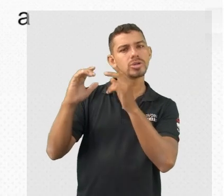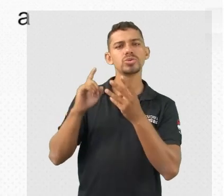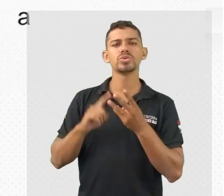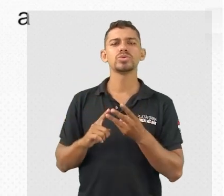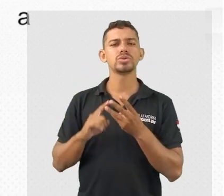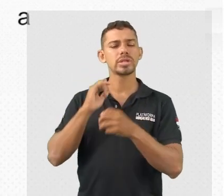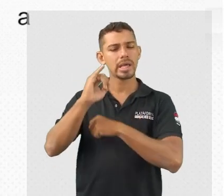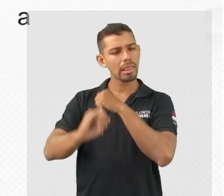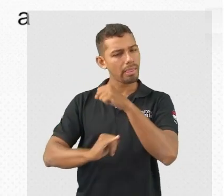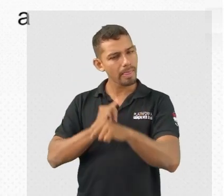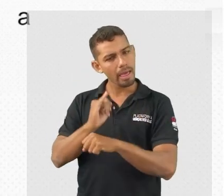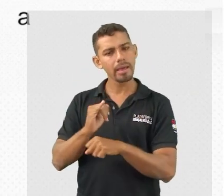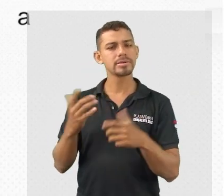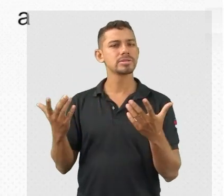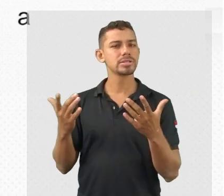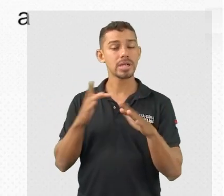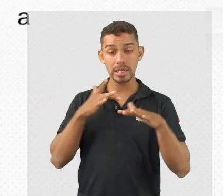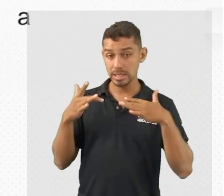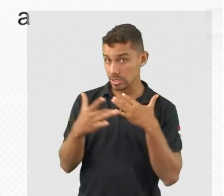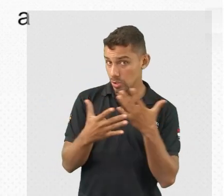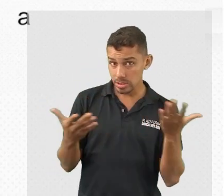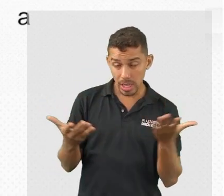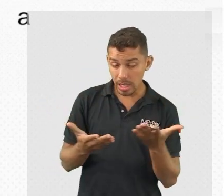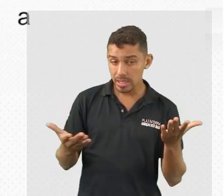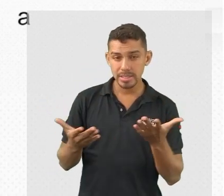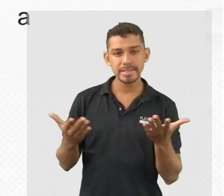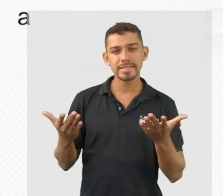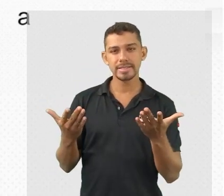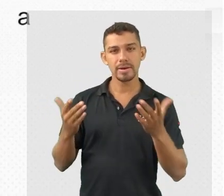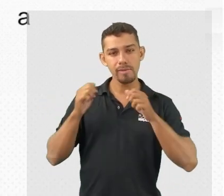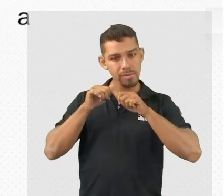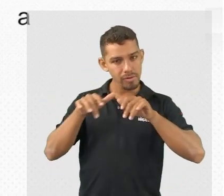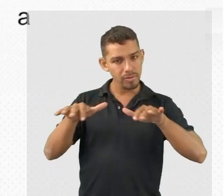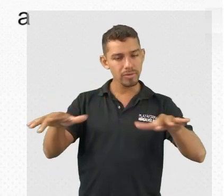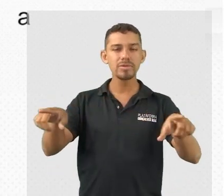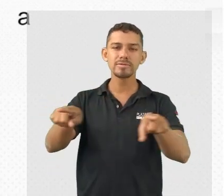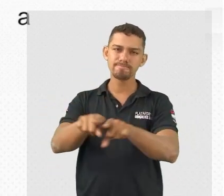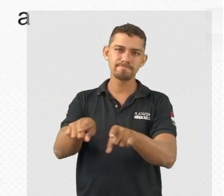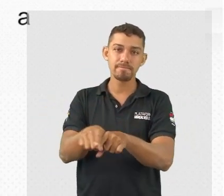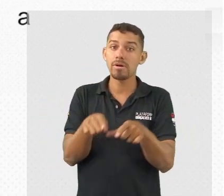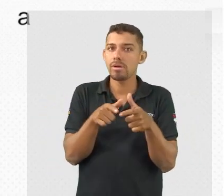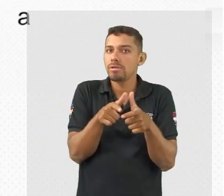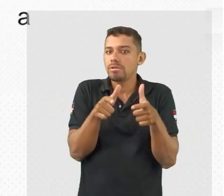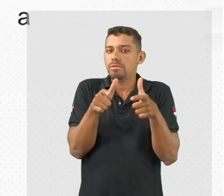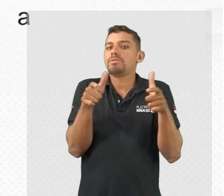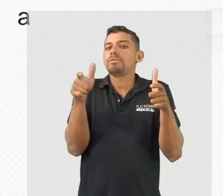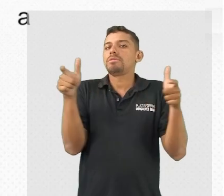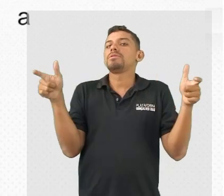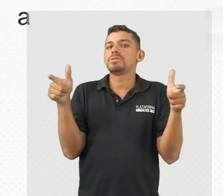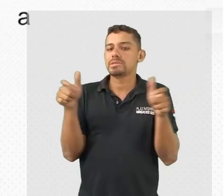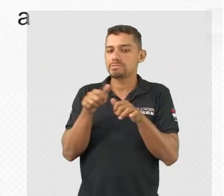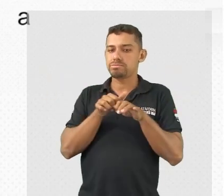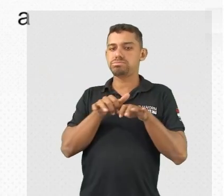na internet e hoje em dia nas redes sociais, que passaram a ser, né, grandes veículos